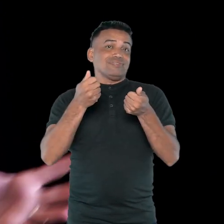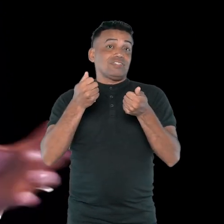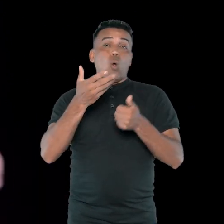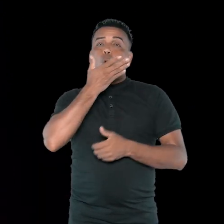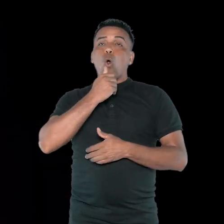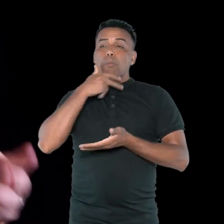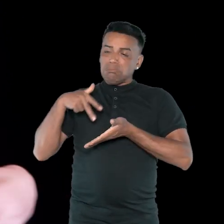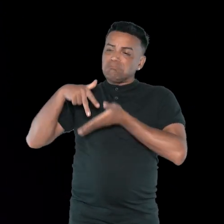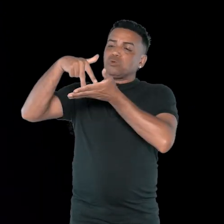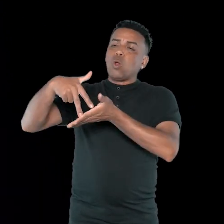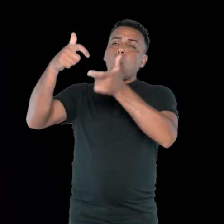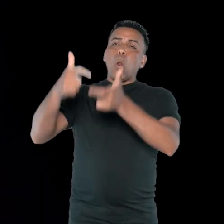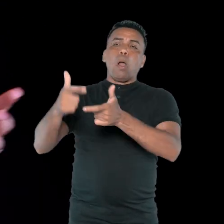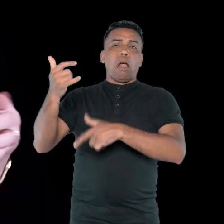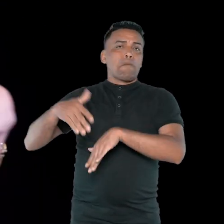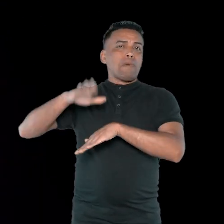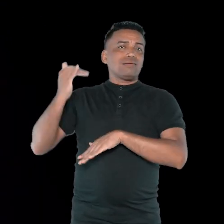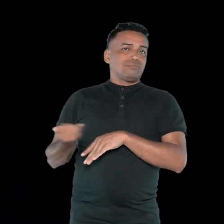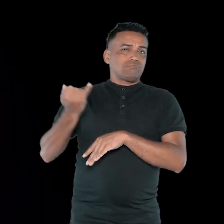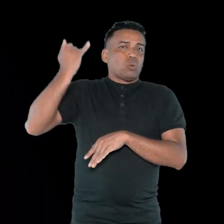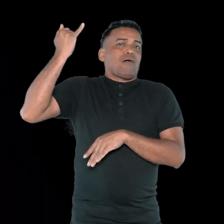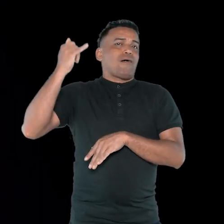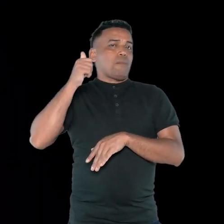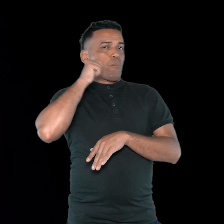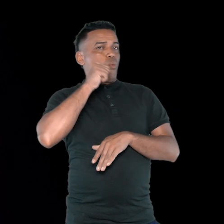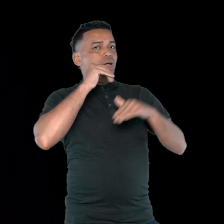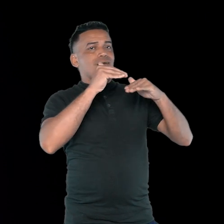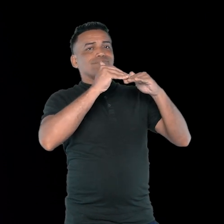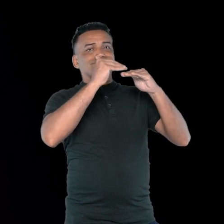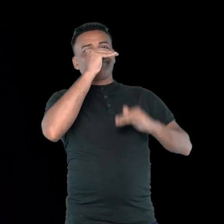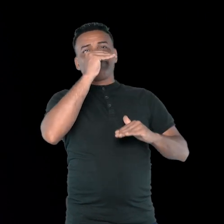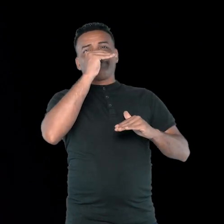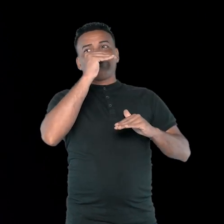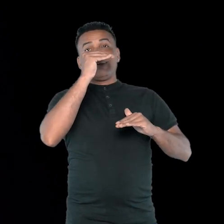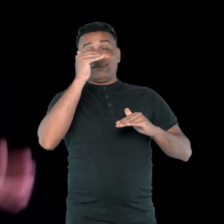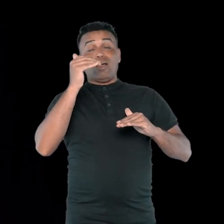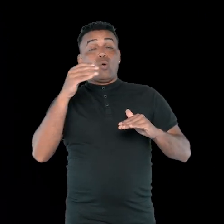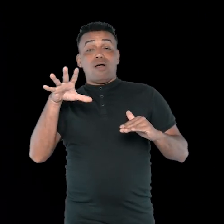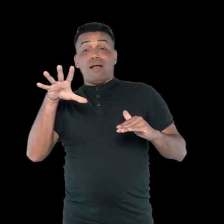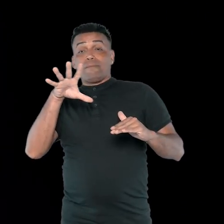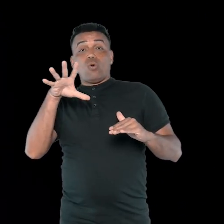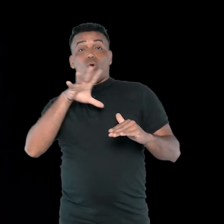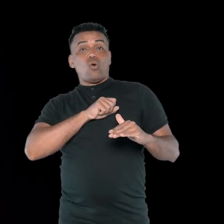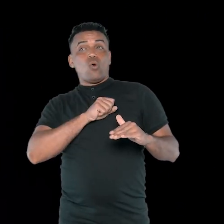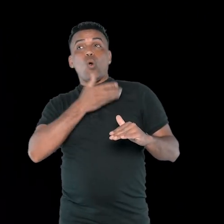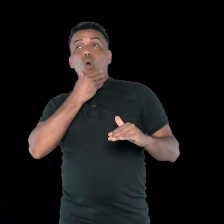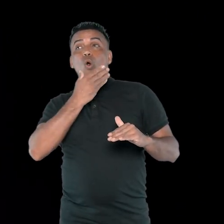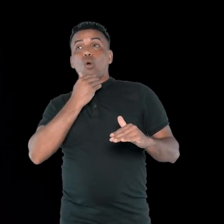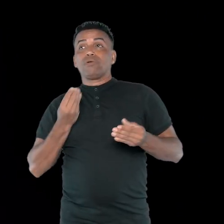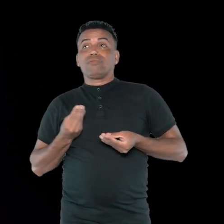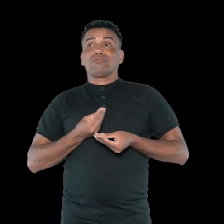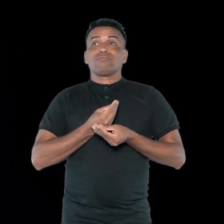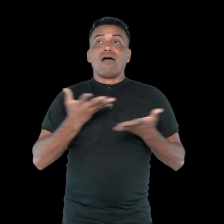mais importantes, assim, prestando, de alguma forma, o seu amor à humanidade e não